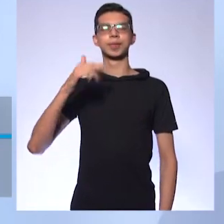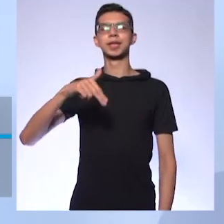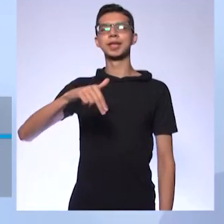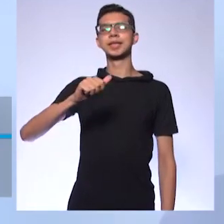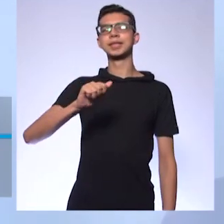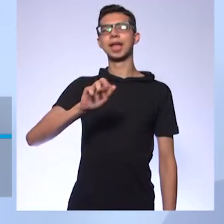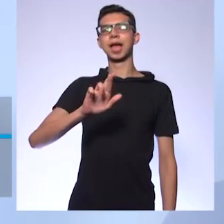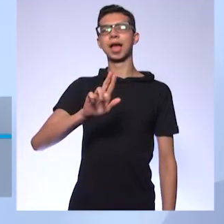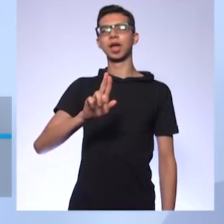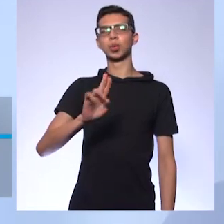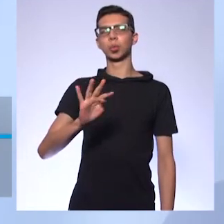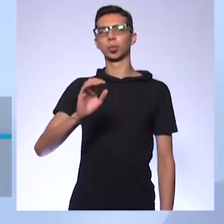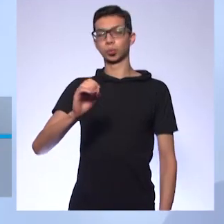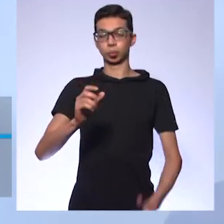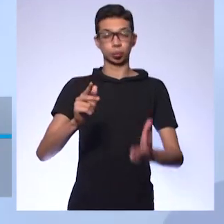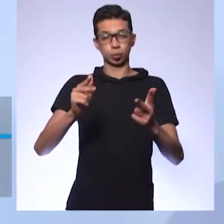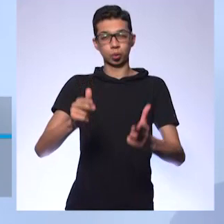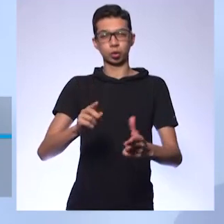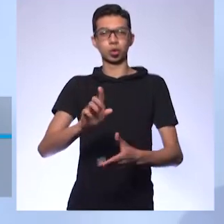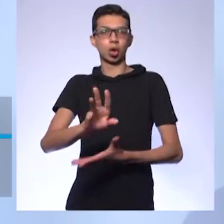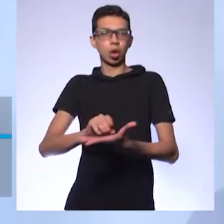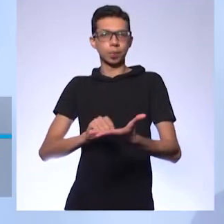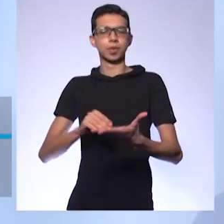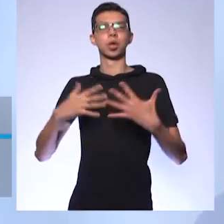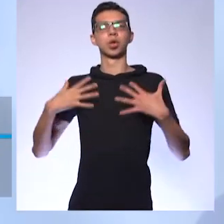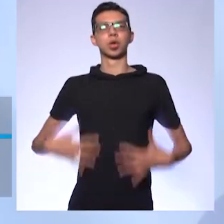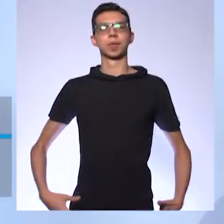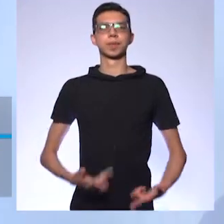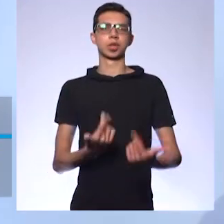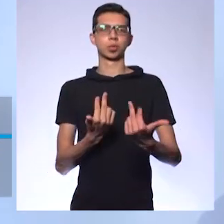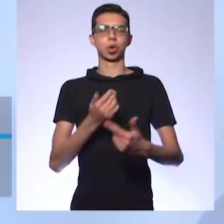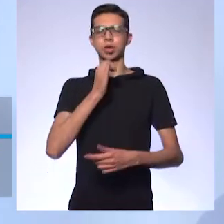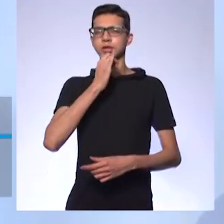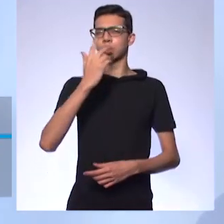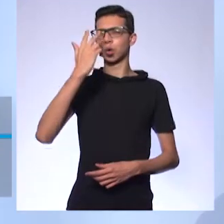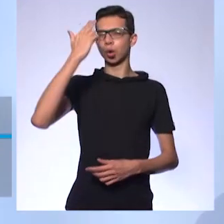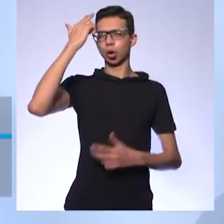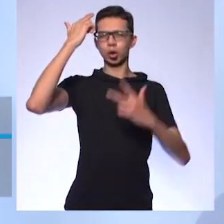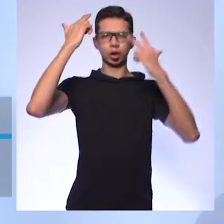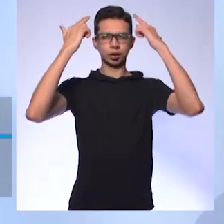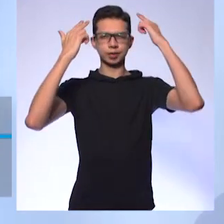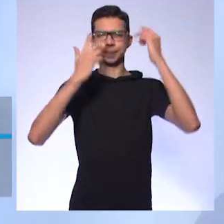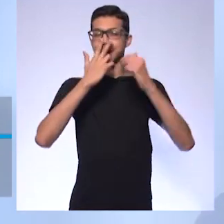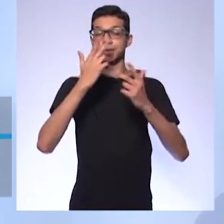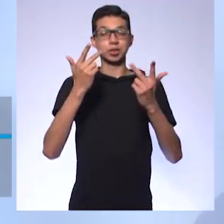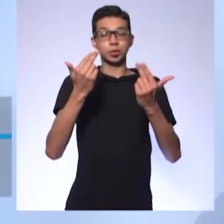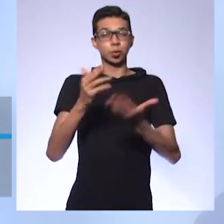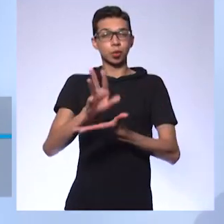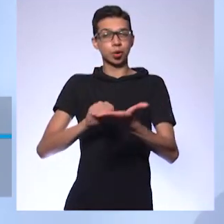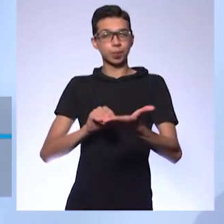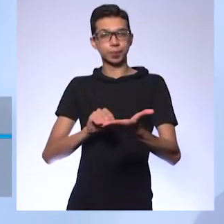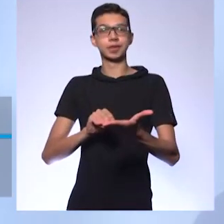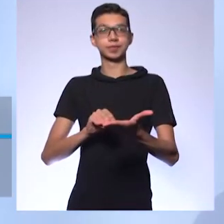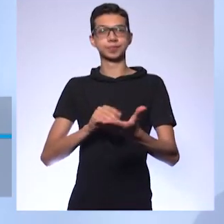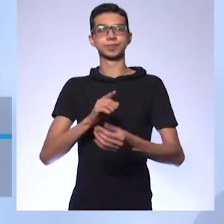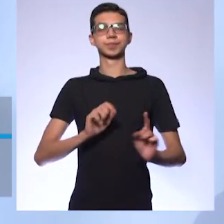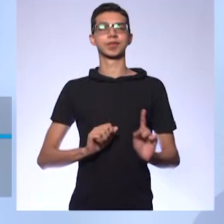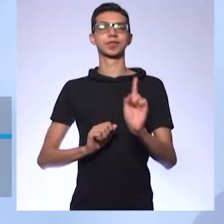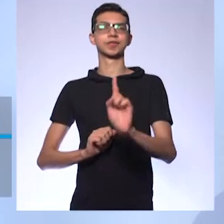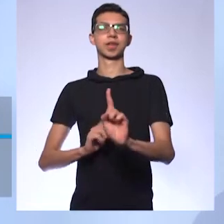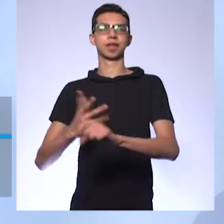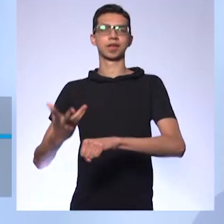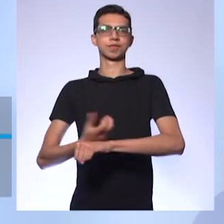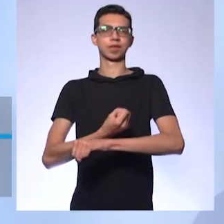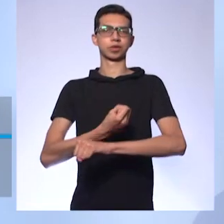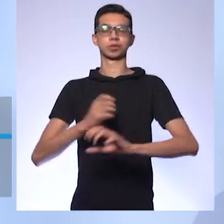pegar algum personagem do Naruto ou o próprio Naruto, se vestir, se fantasiar, cortar o cabelo igual, identificar, e ir para um evento vestido daquilo. Ou